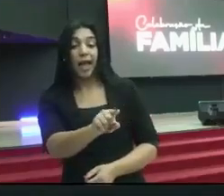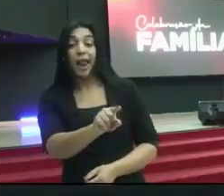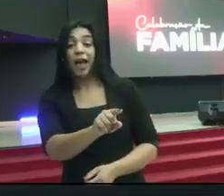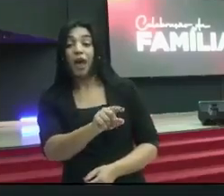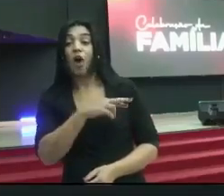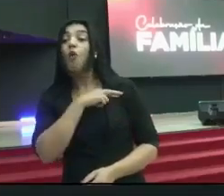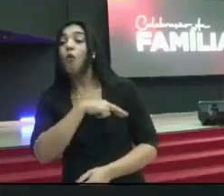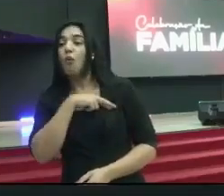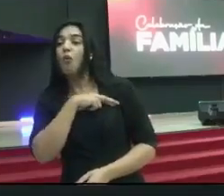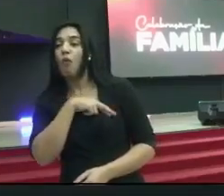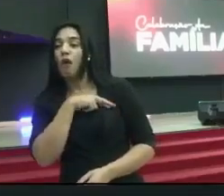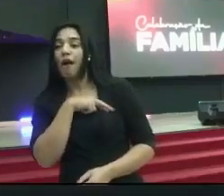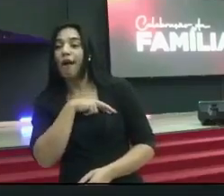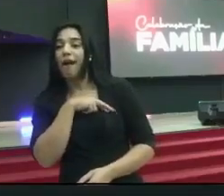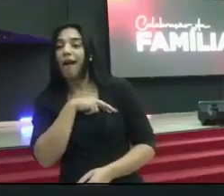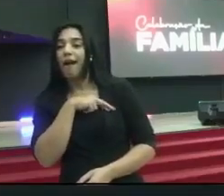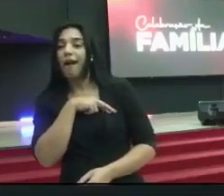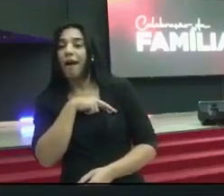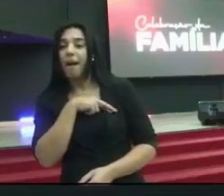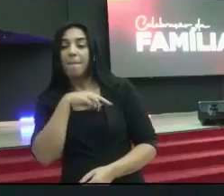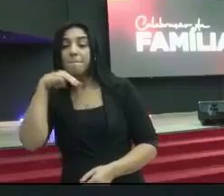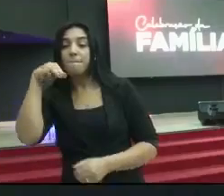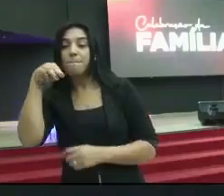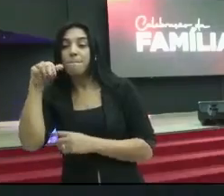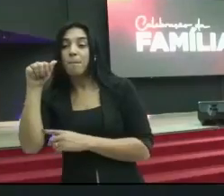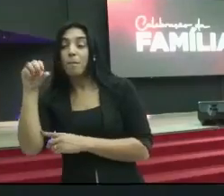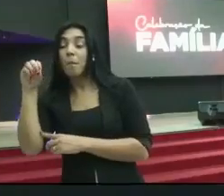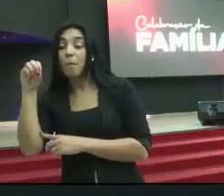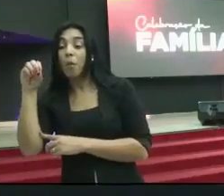Ruth, a Moabita.